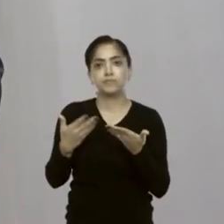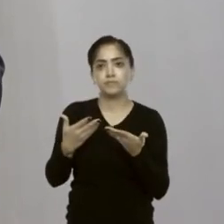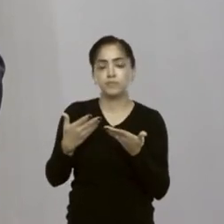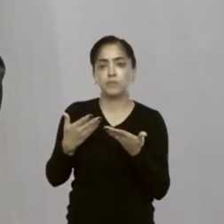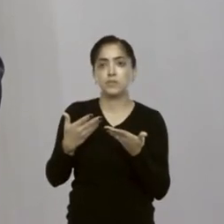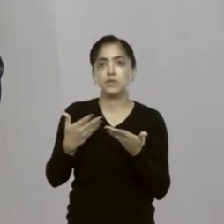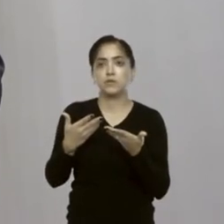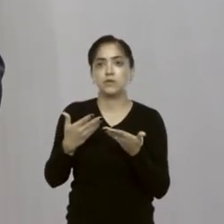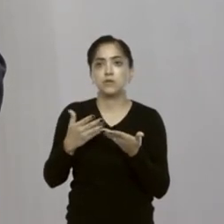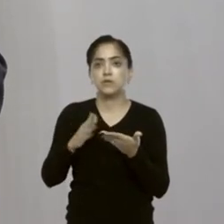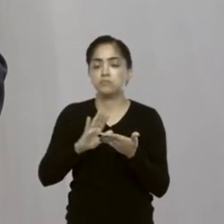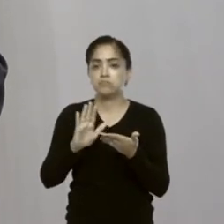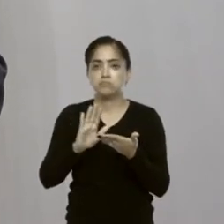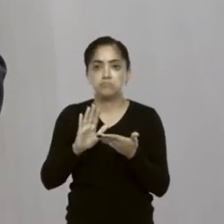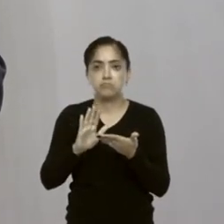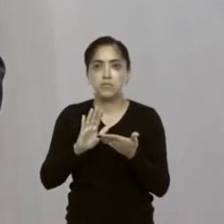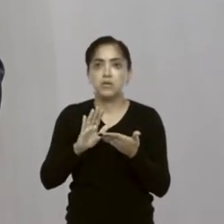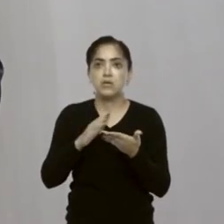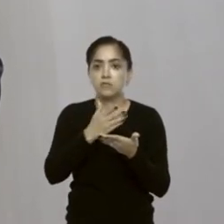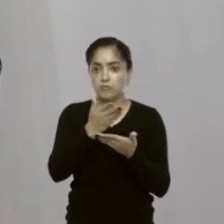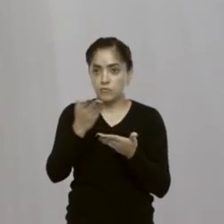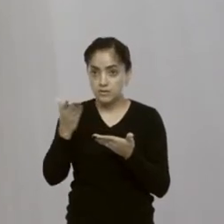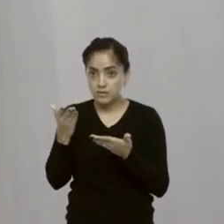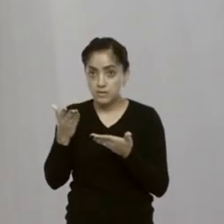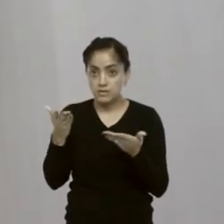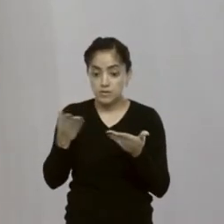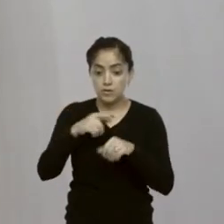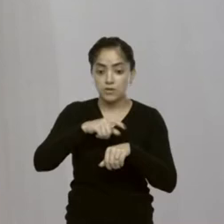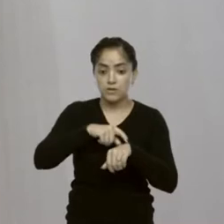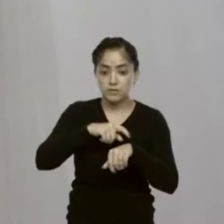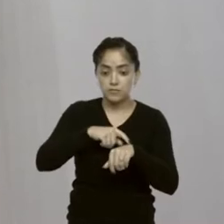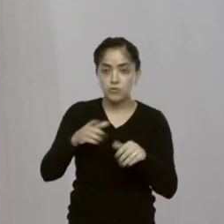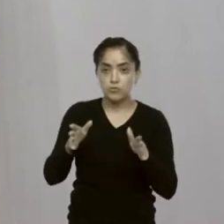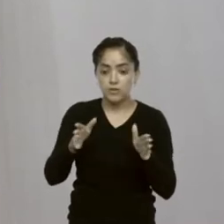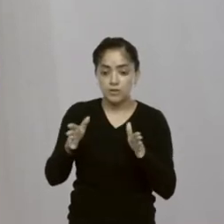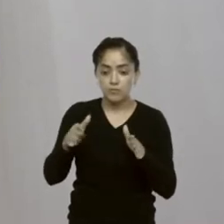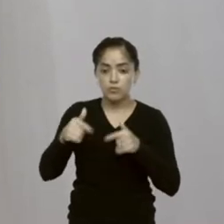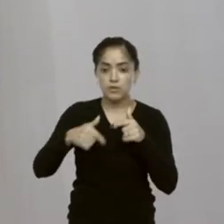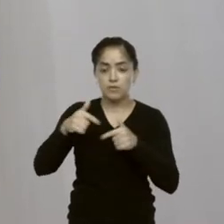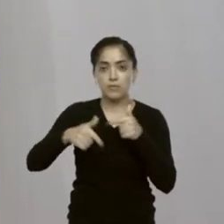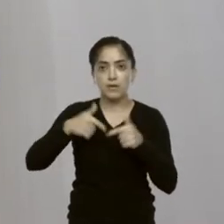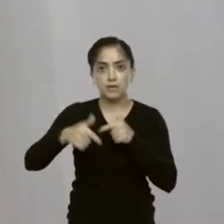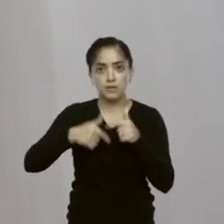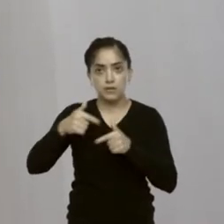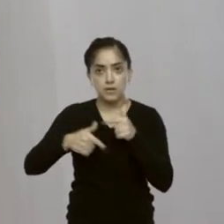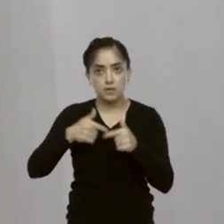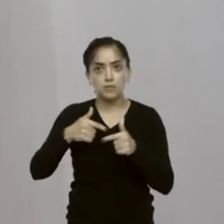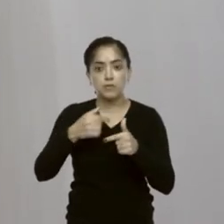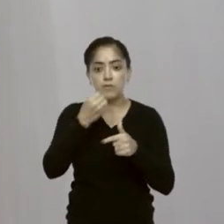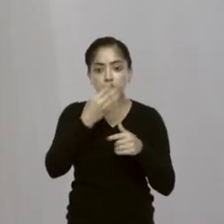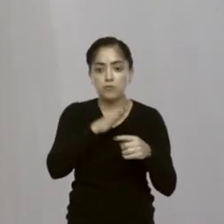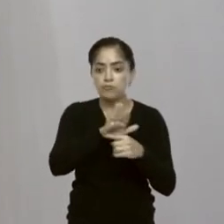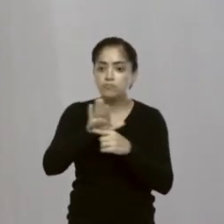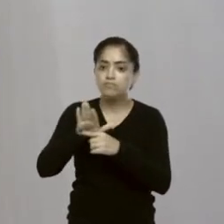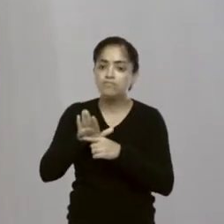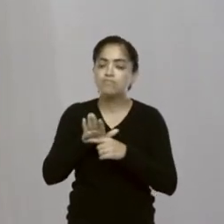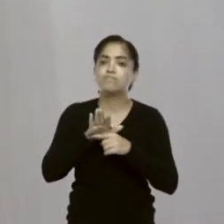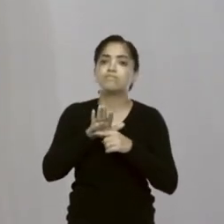pela mão dos outros. Quero dizer a vocês que, nesse meu tempo que estarei aqui, estarei fazendo um trabalho para o bem social de todo o Estado de Santa